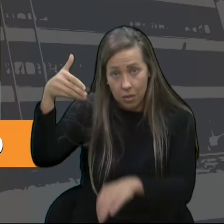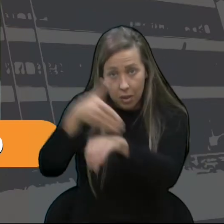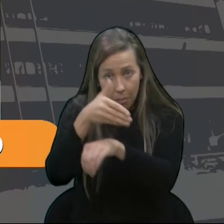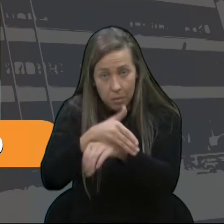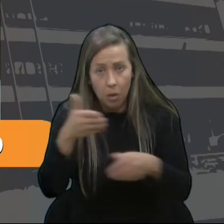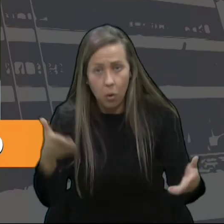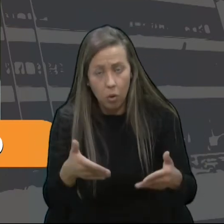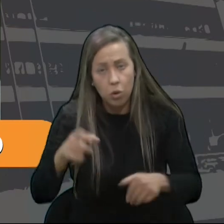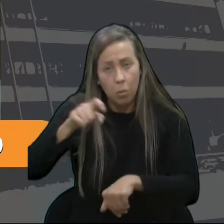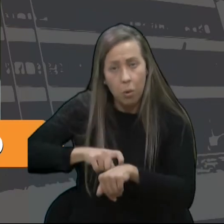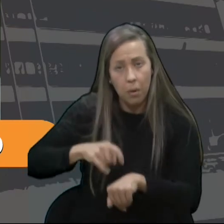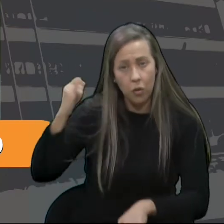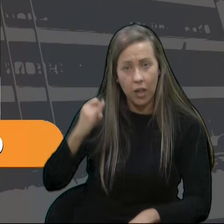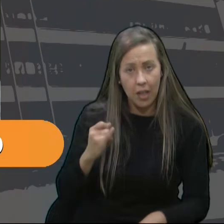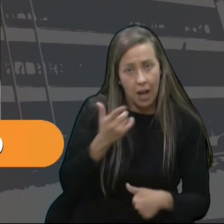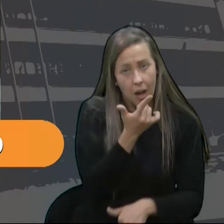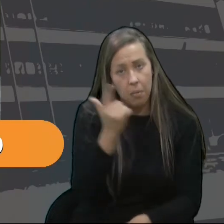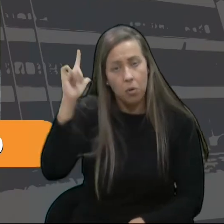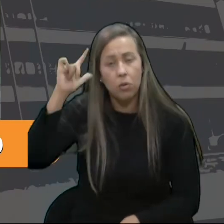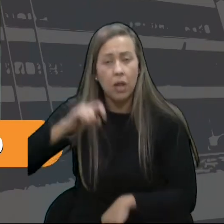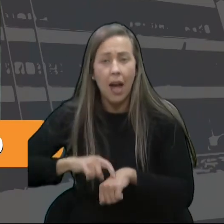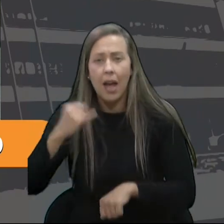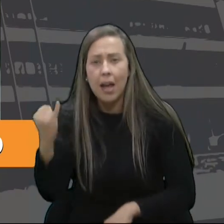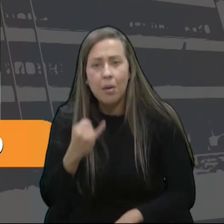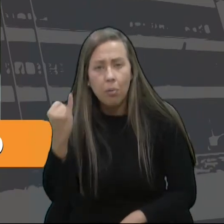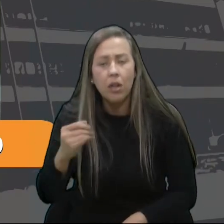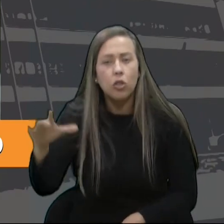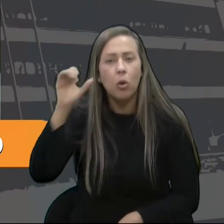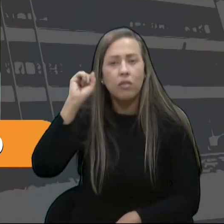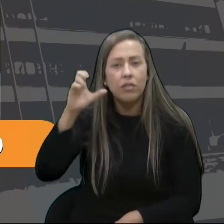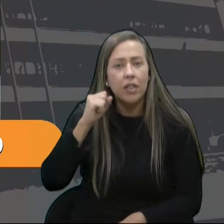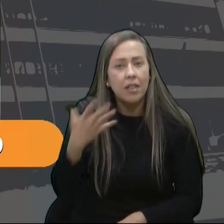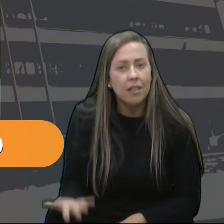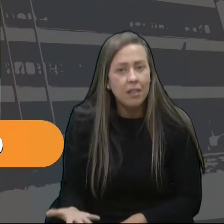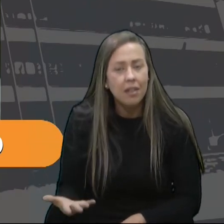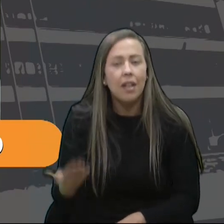sobre a situação na Itália, é importante a gente ouvir